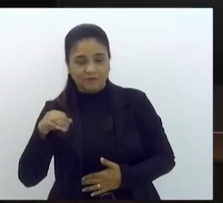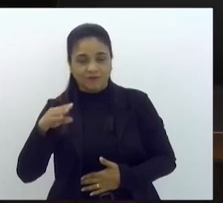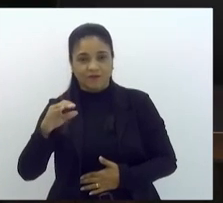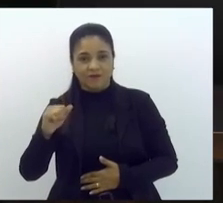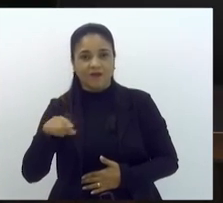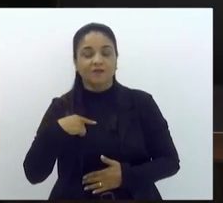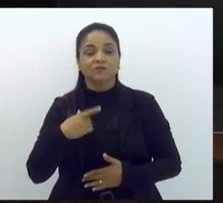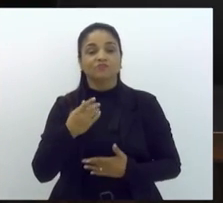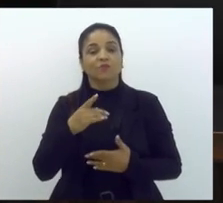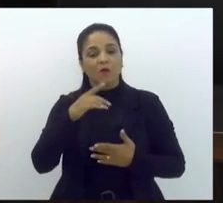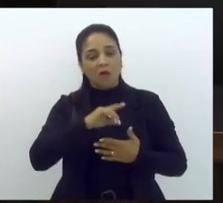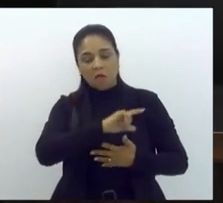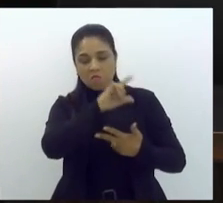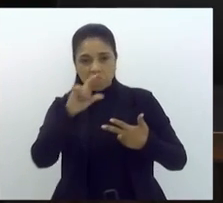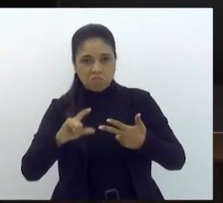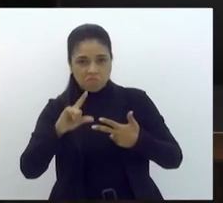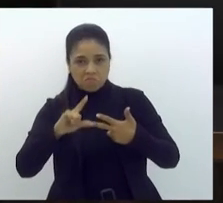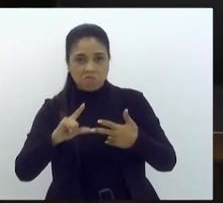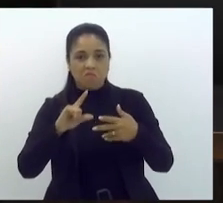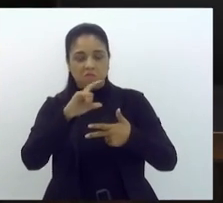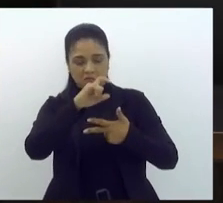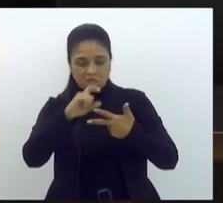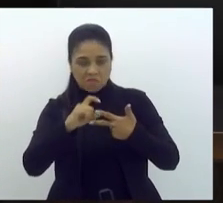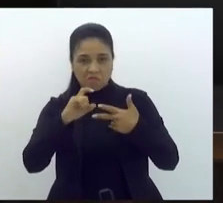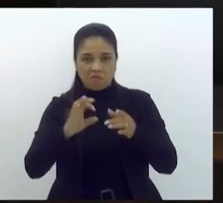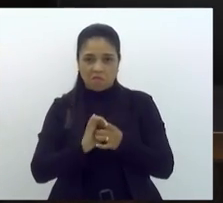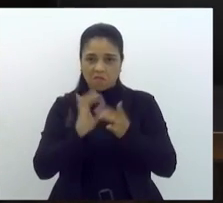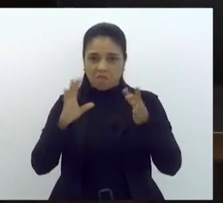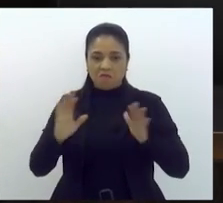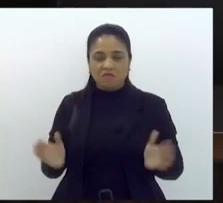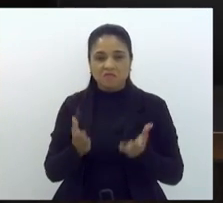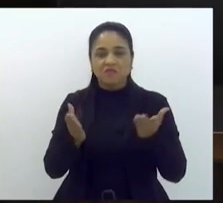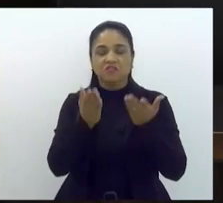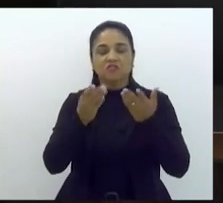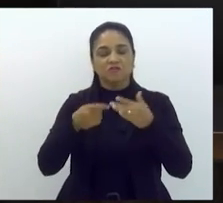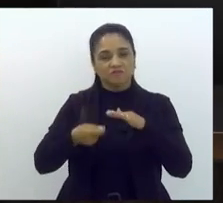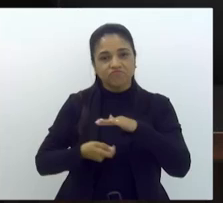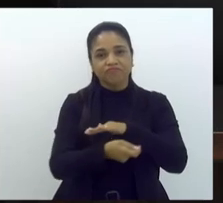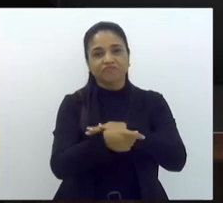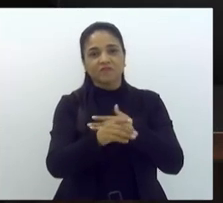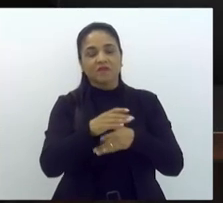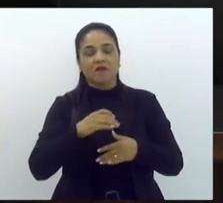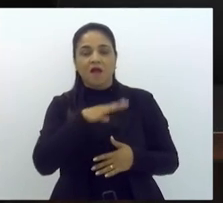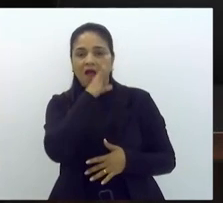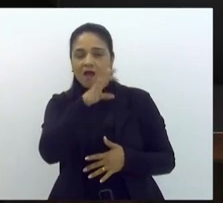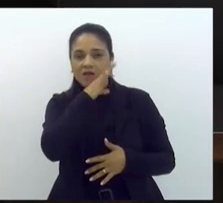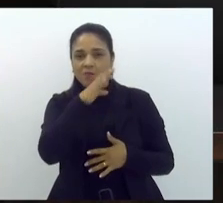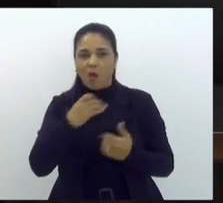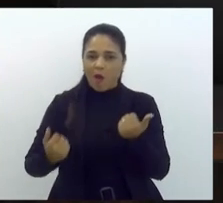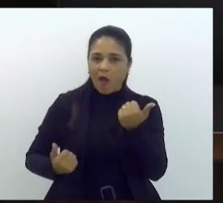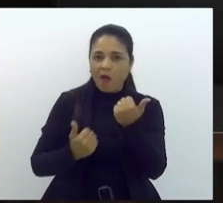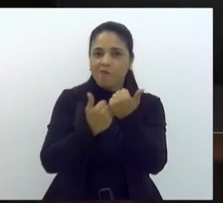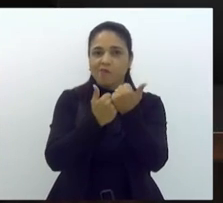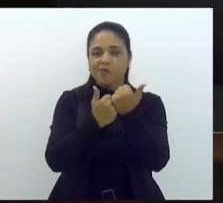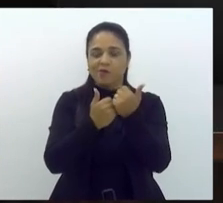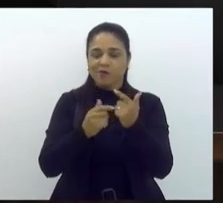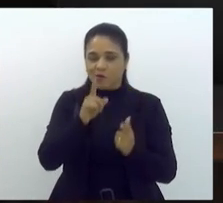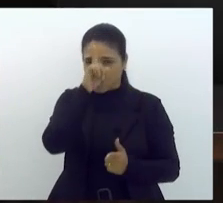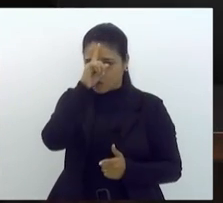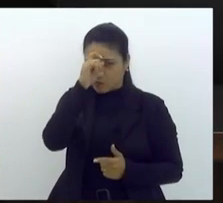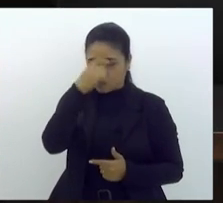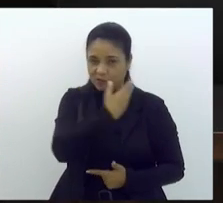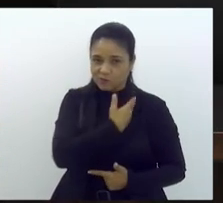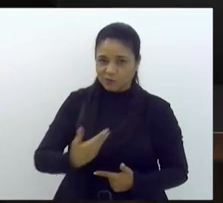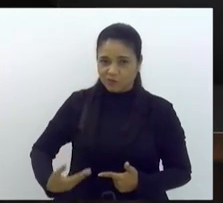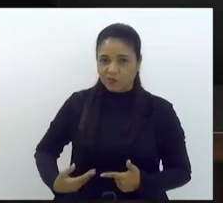executivo a instituir o programa de incentivo à saúde animal através da implantação e apoio ao funcionamento de hospitais